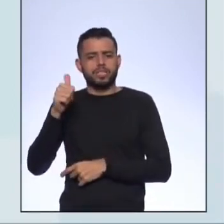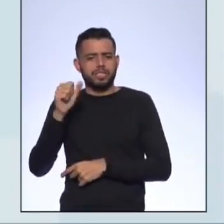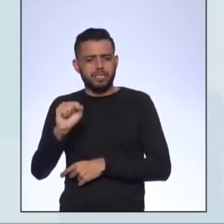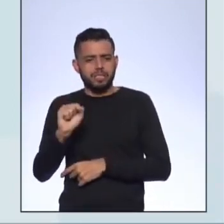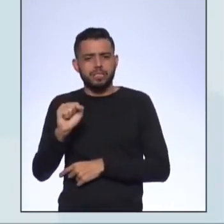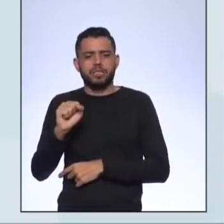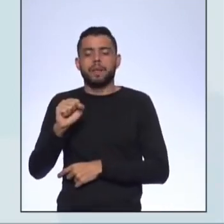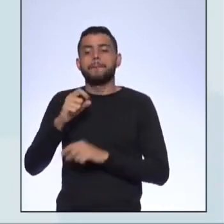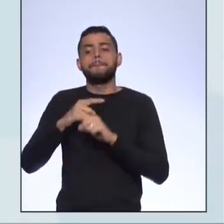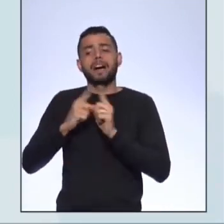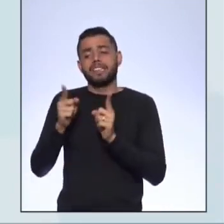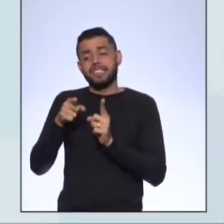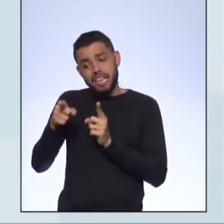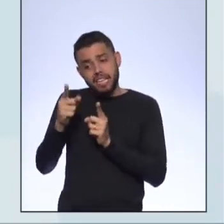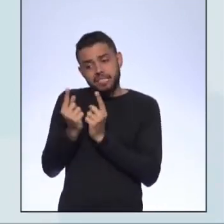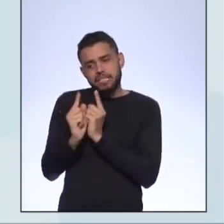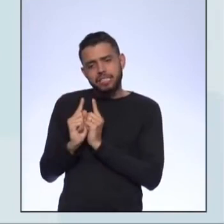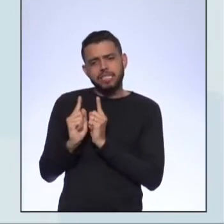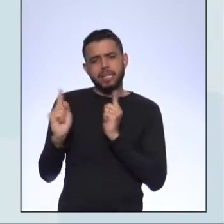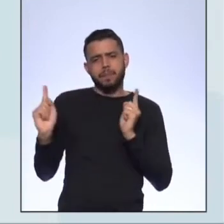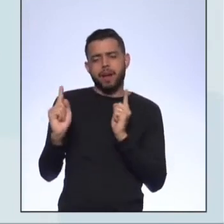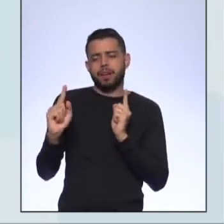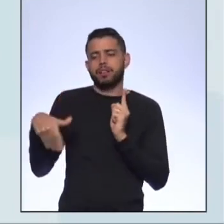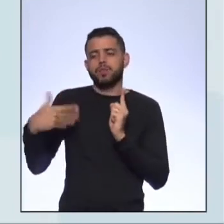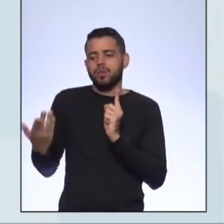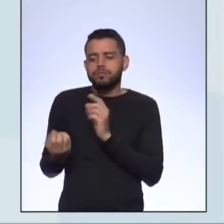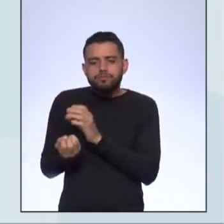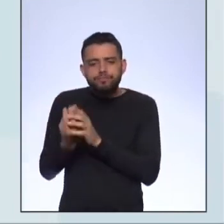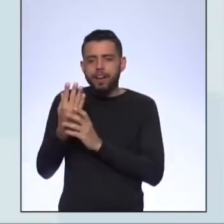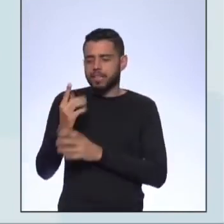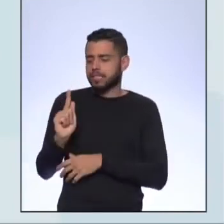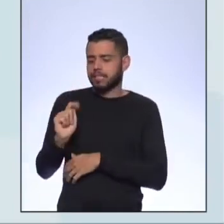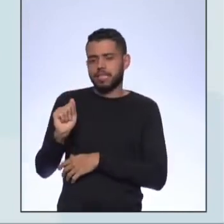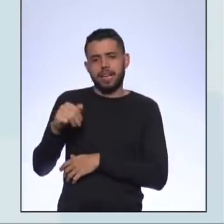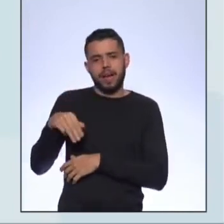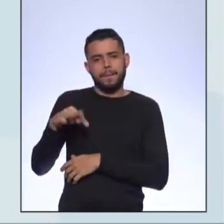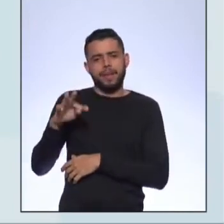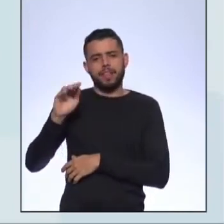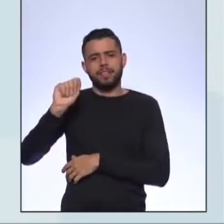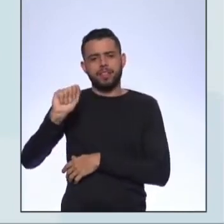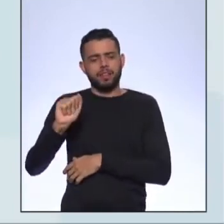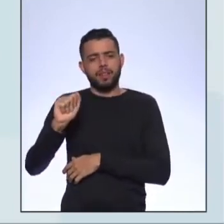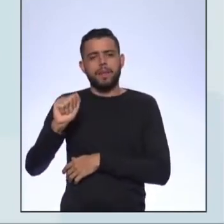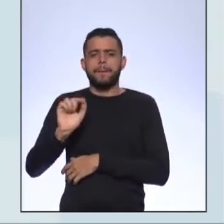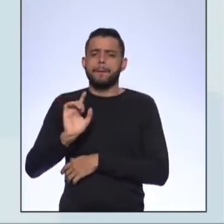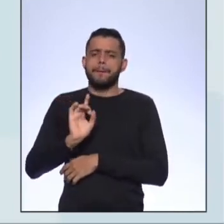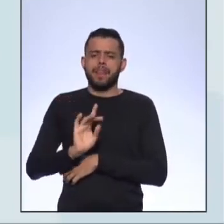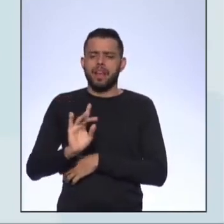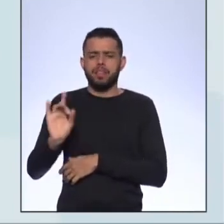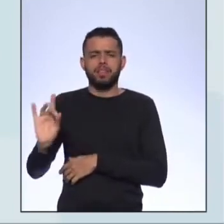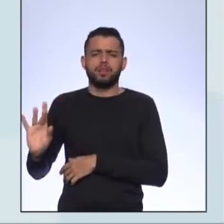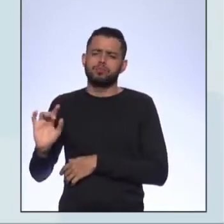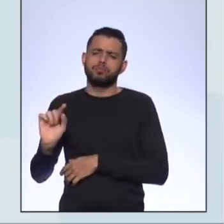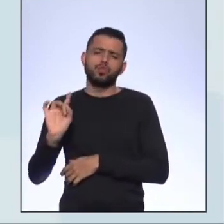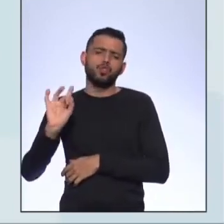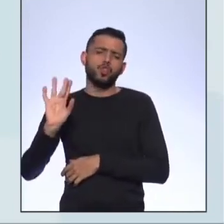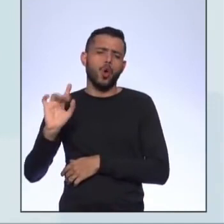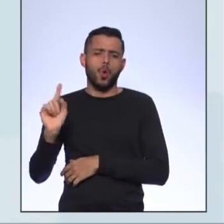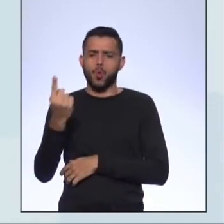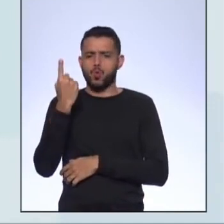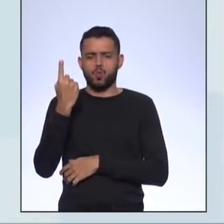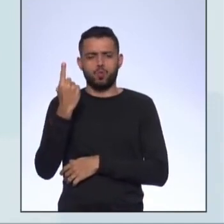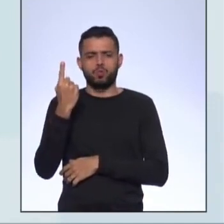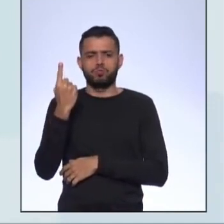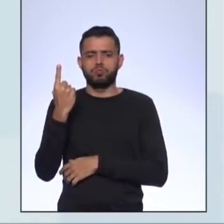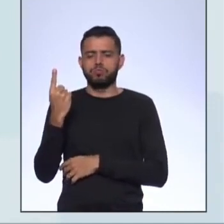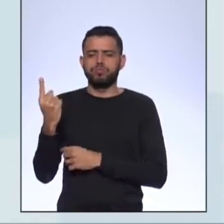fatores, mas eles se separam na formação dos gametas. Então, cada gameta ali vai carregar somente um dos fatores. Então,